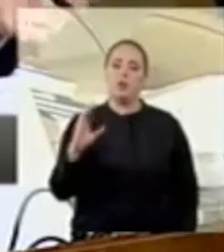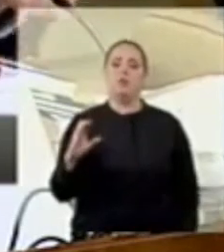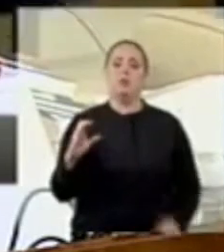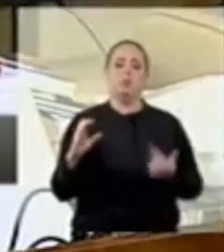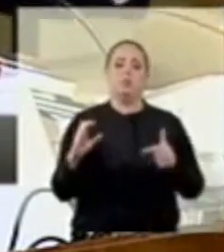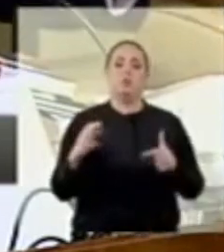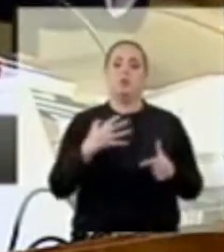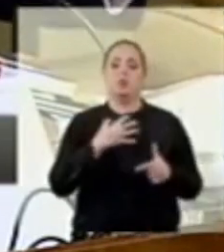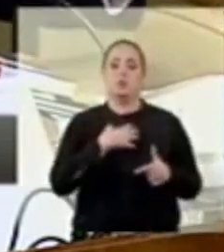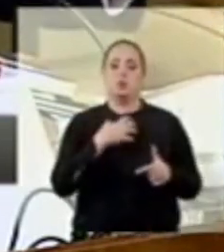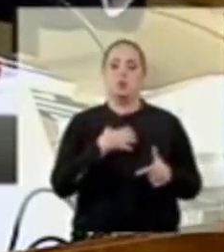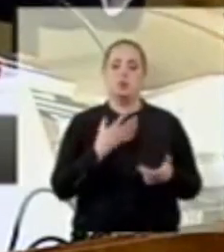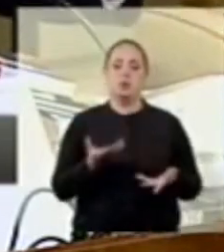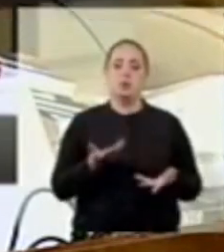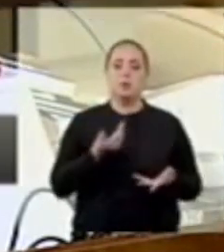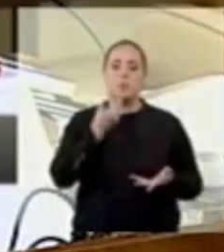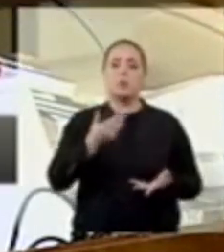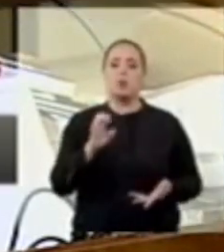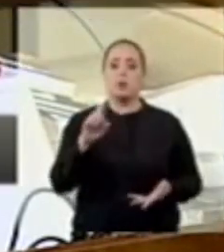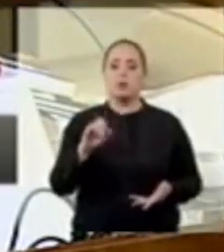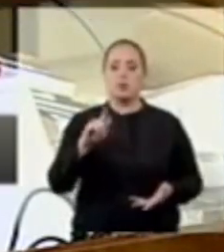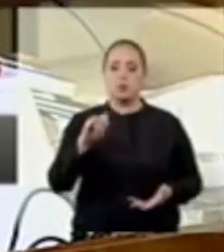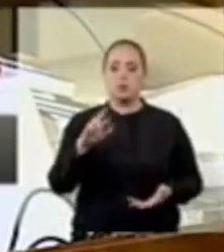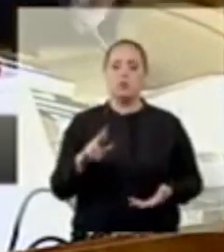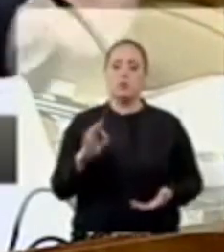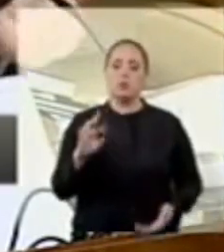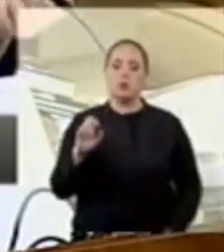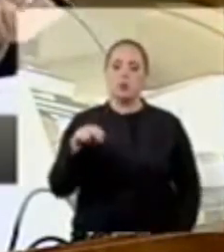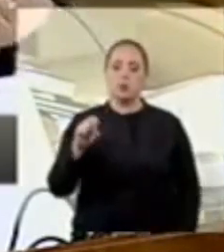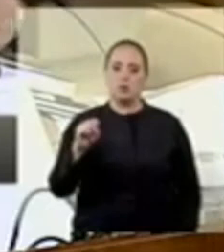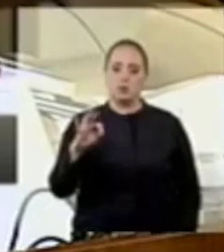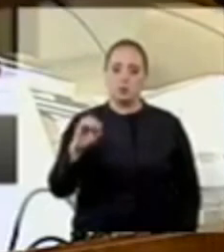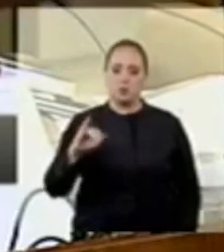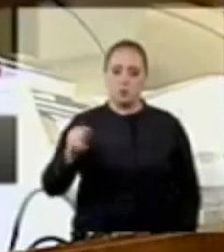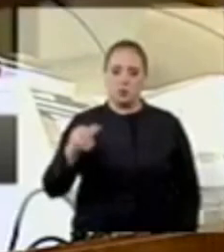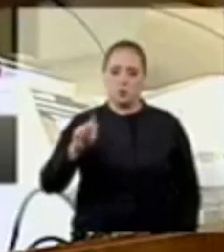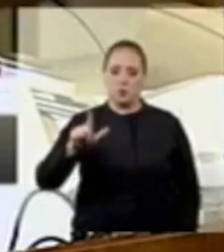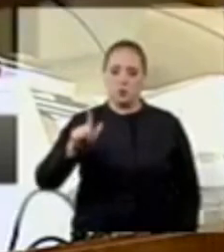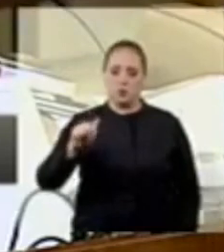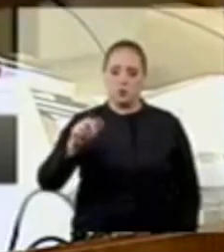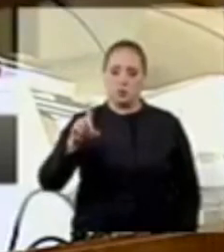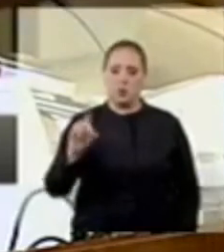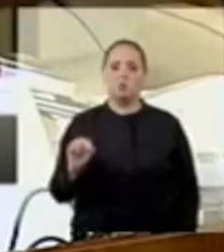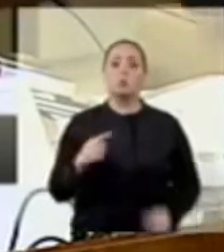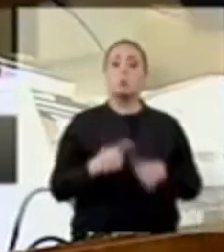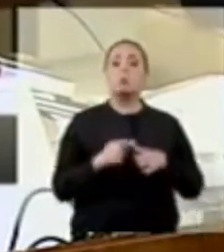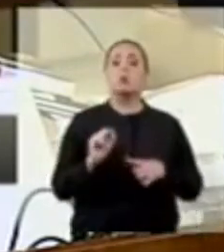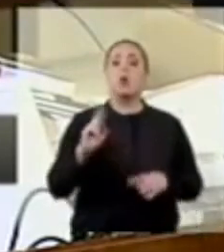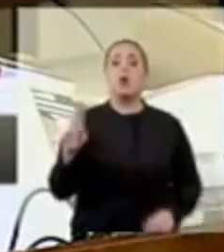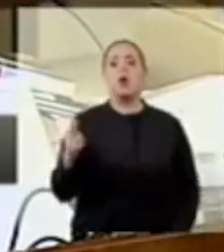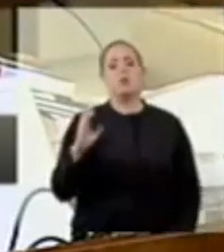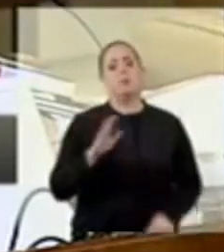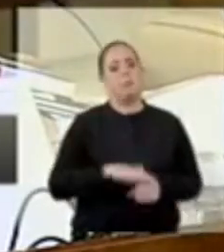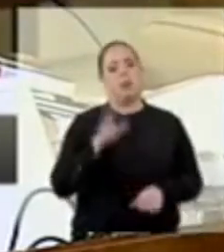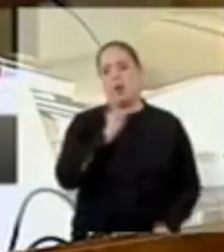sentido em se exigir o trânsito em julgado o julgamento do superior tribunal antes até porque o habeas corpus é muito mais